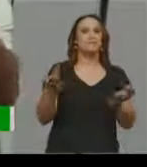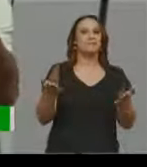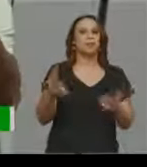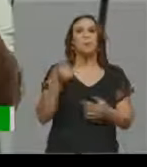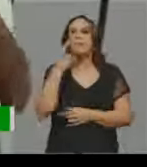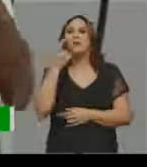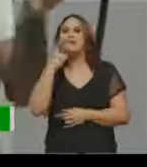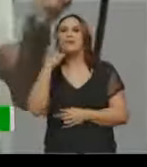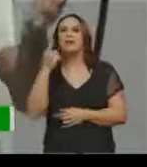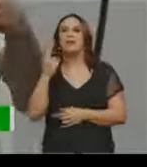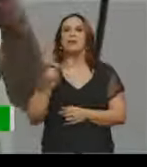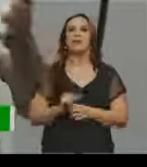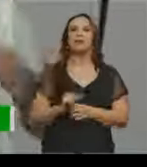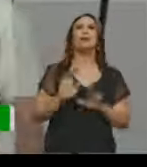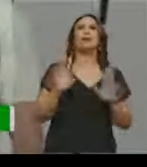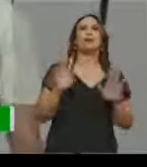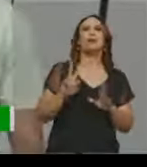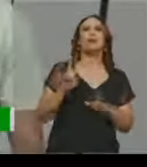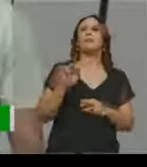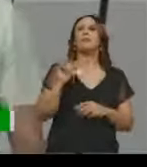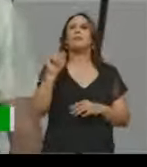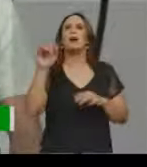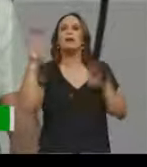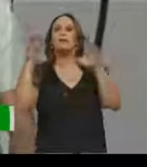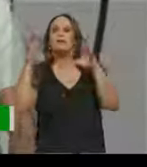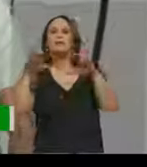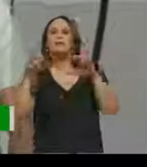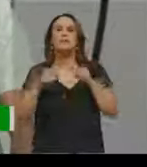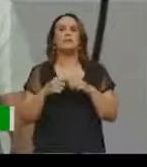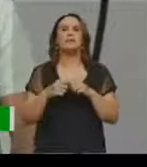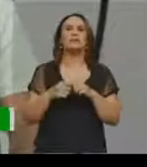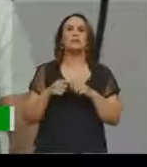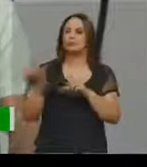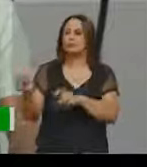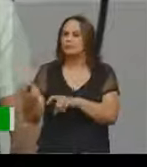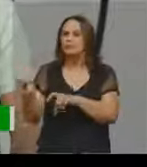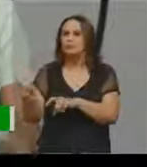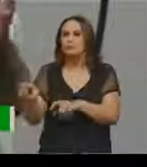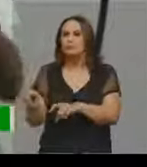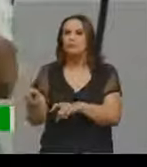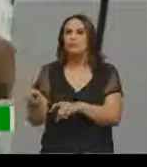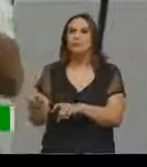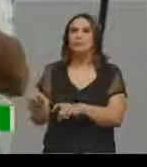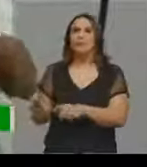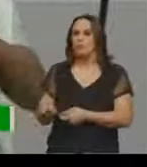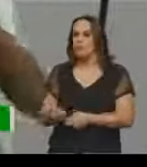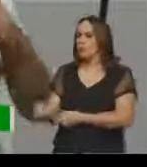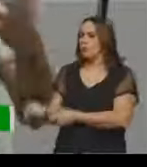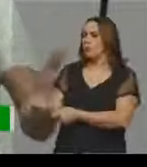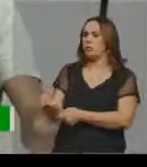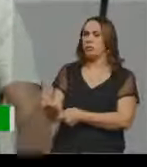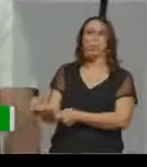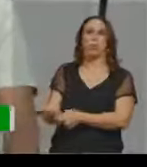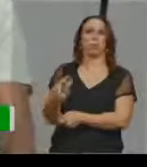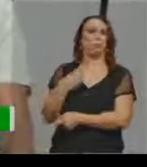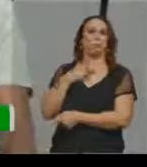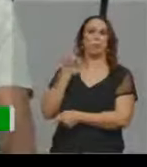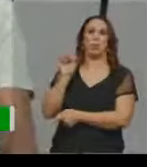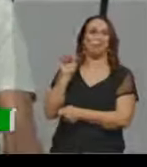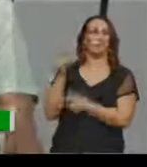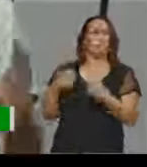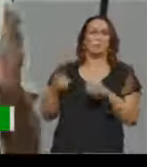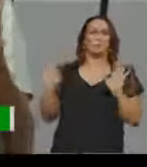vai influenciar as atividades agrícolas. Vai chover, então para que eu vou regar a plantação? Então vai influenciar em várias